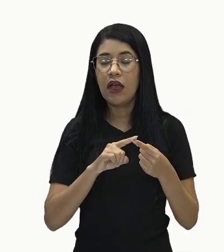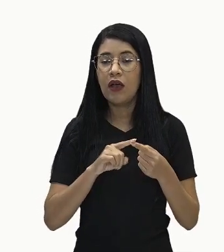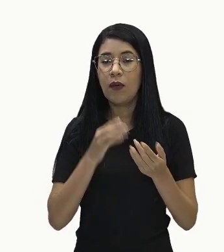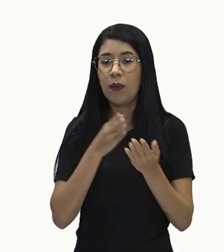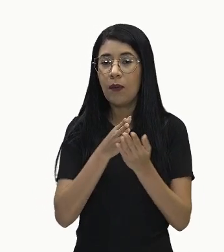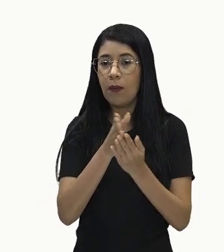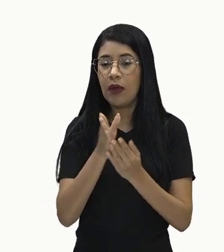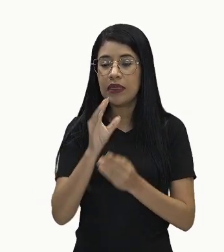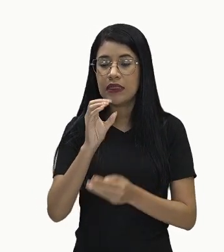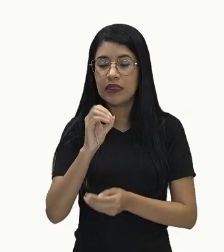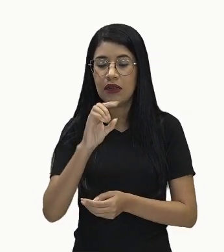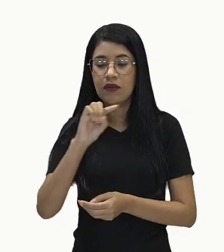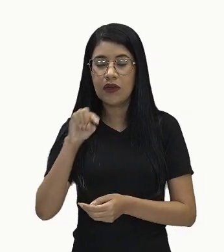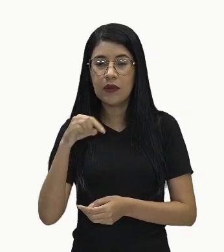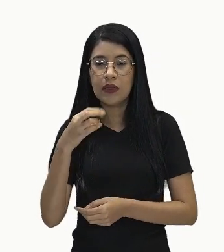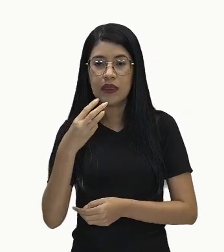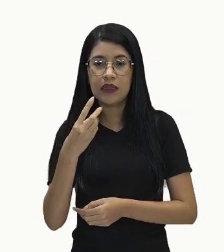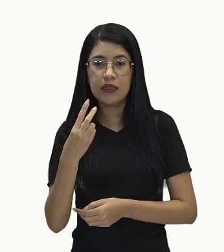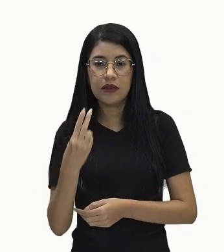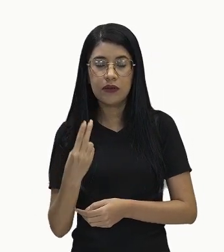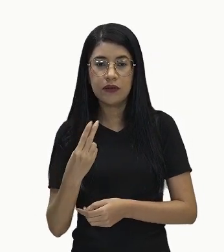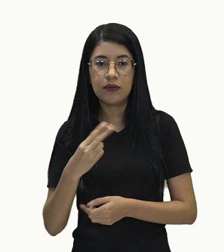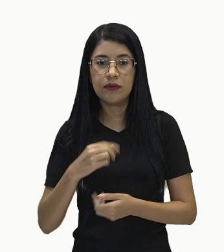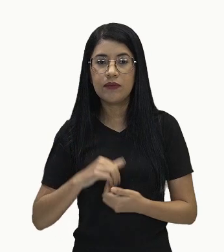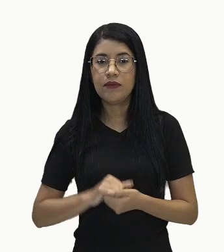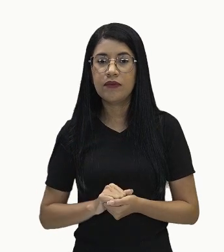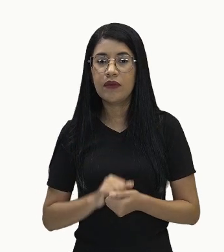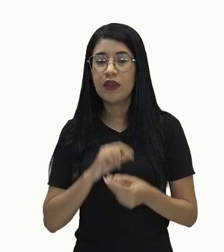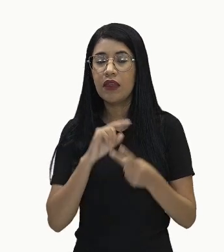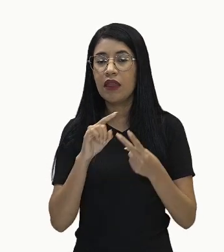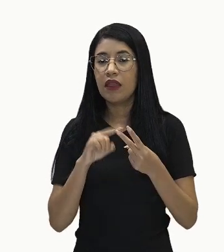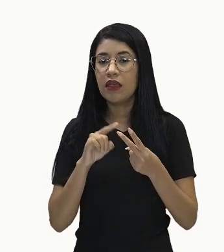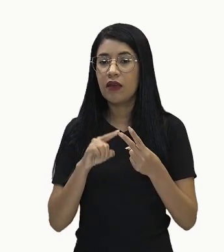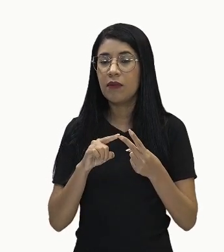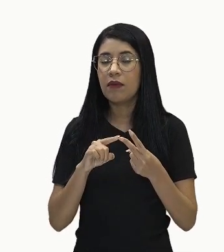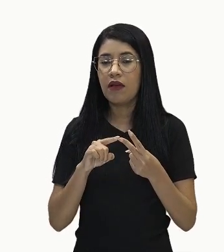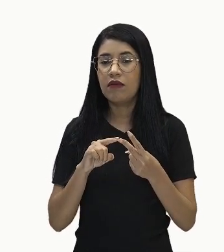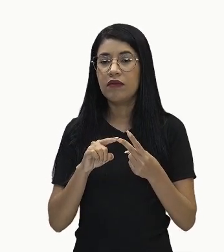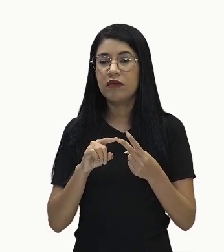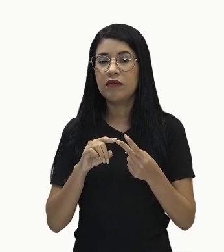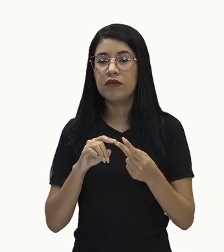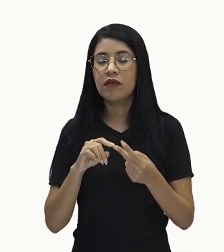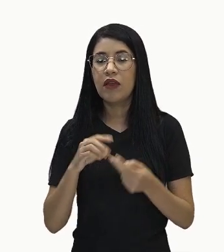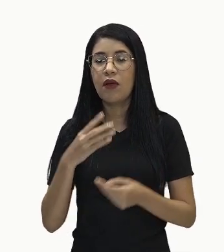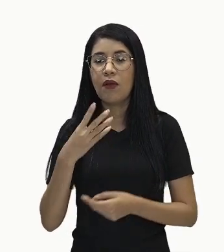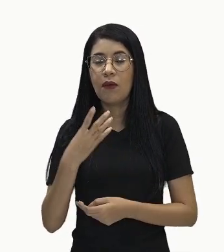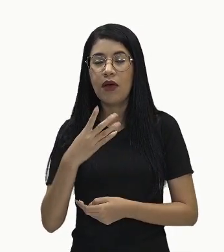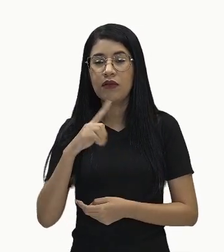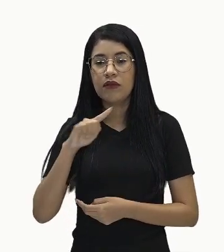Paulo com mediana 18. O Marco, desvio padrão